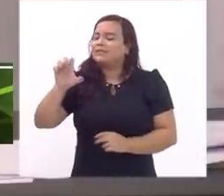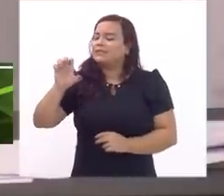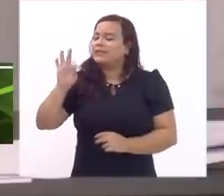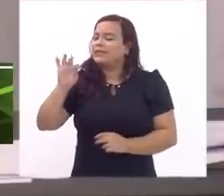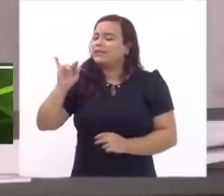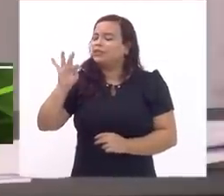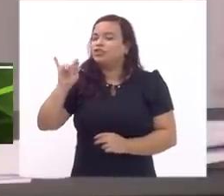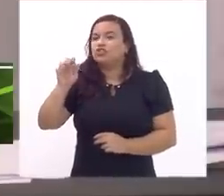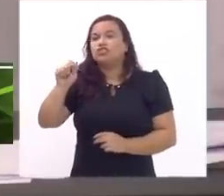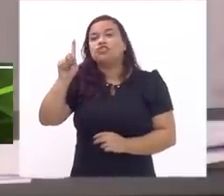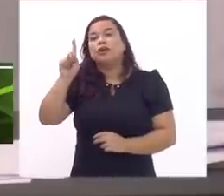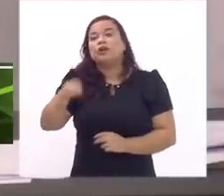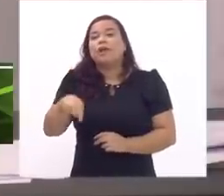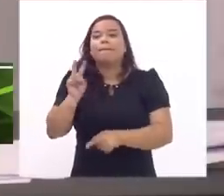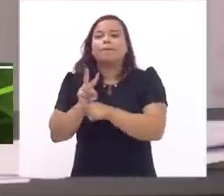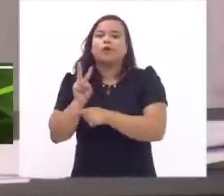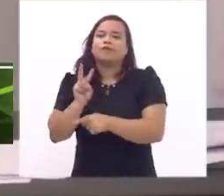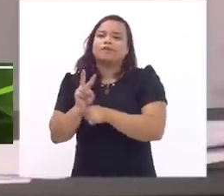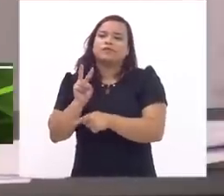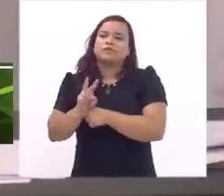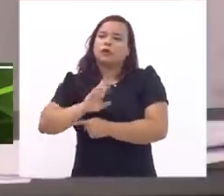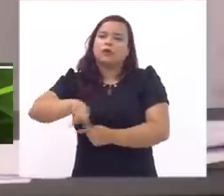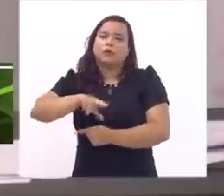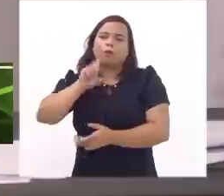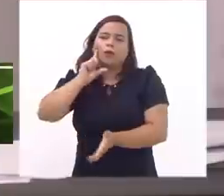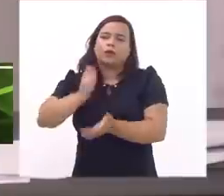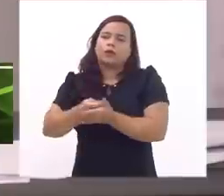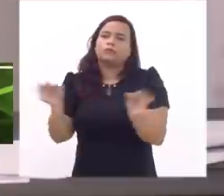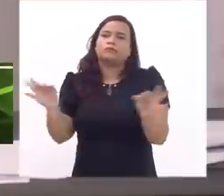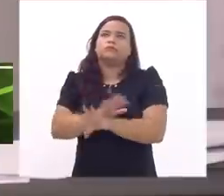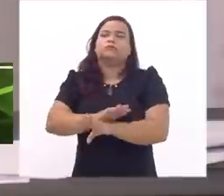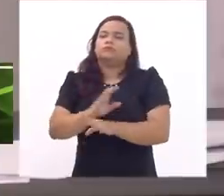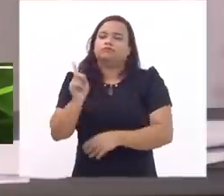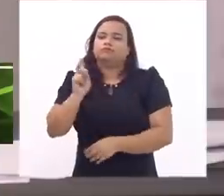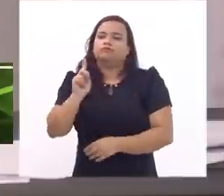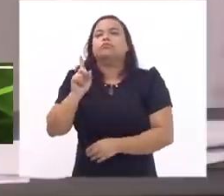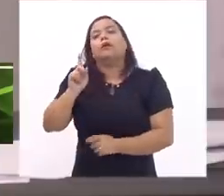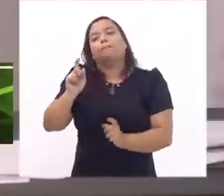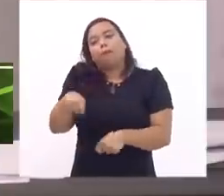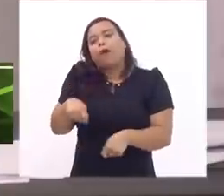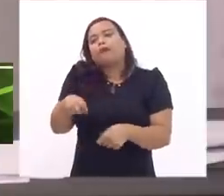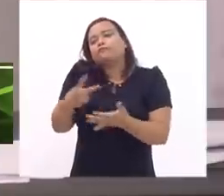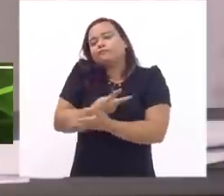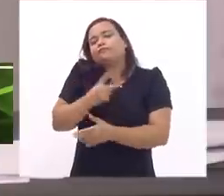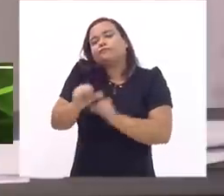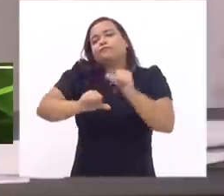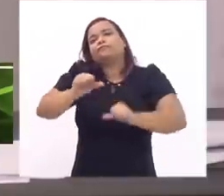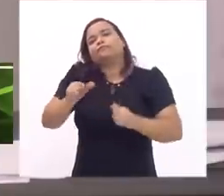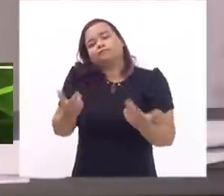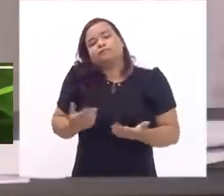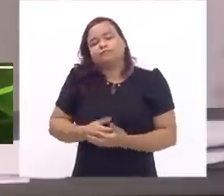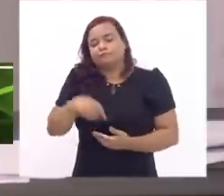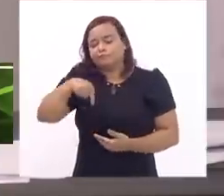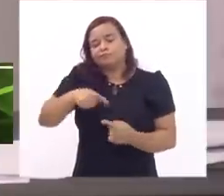para fazer a comparação aqui, porque eu recebi uma decisão judicial, companheiro, mas não é o caso aqui, acredito eu.